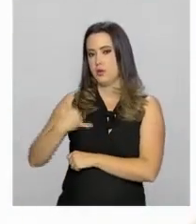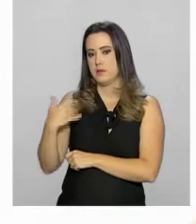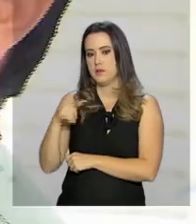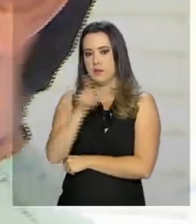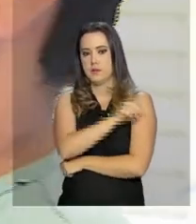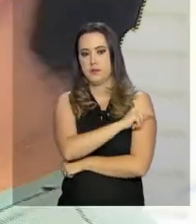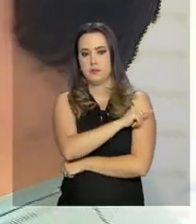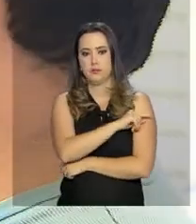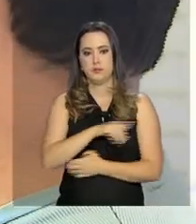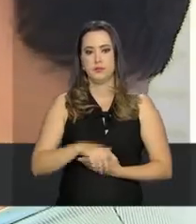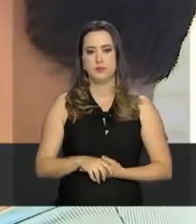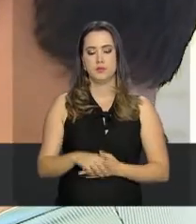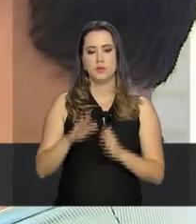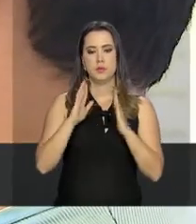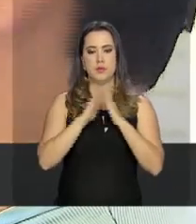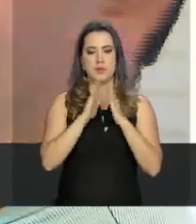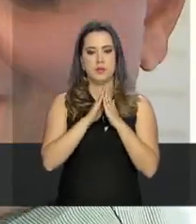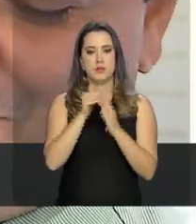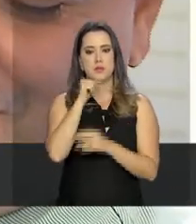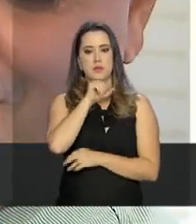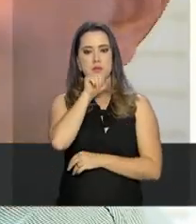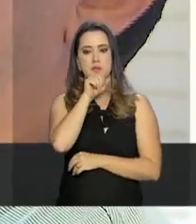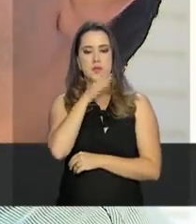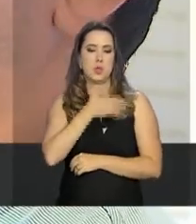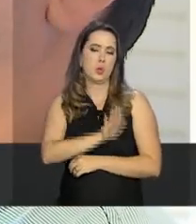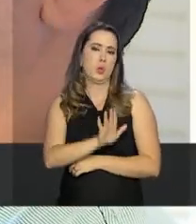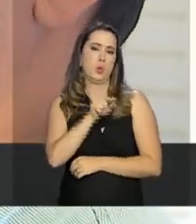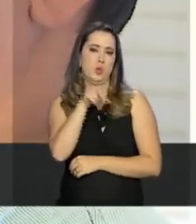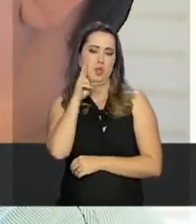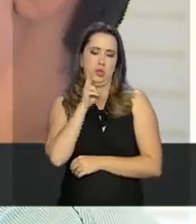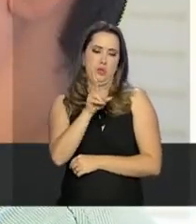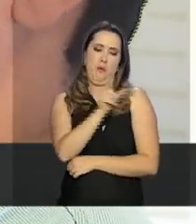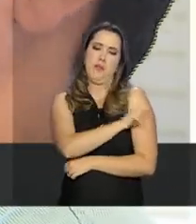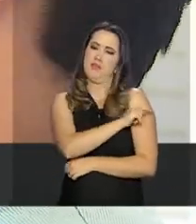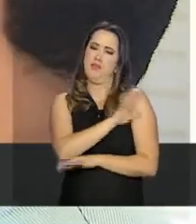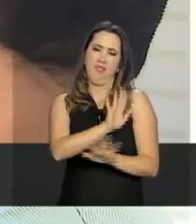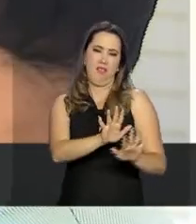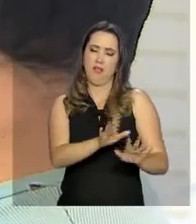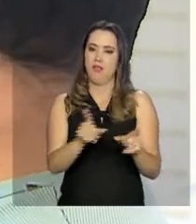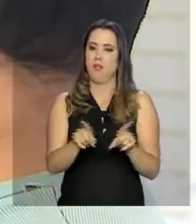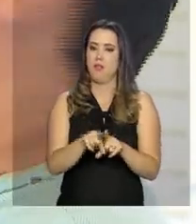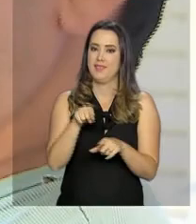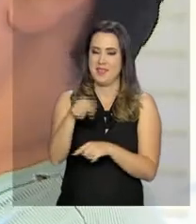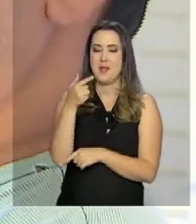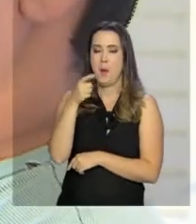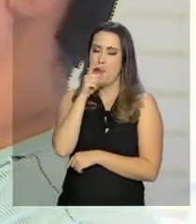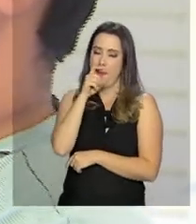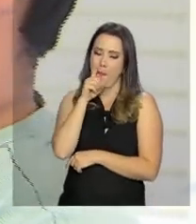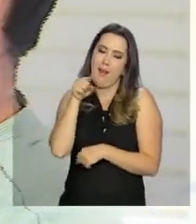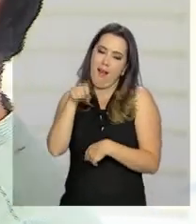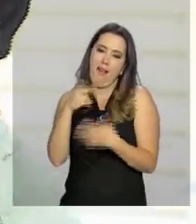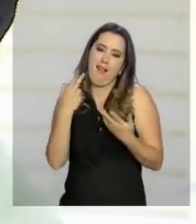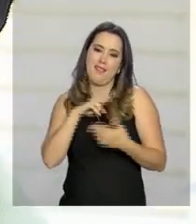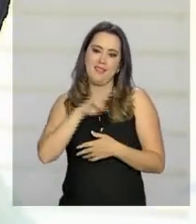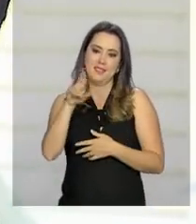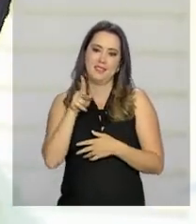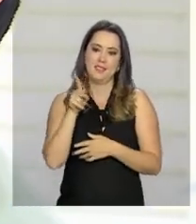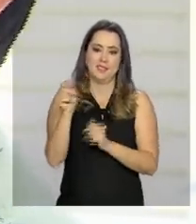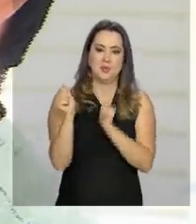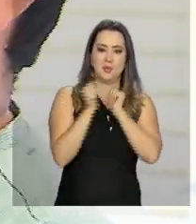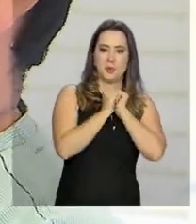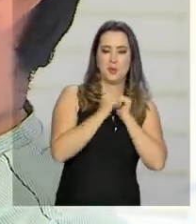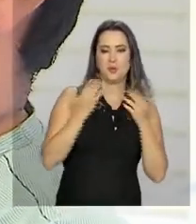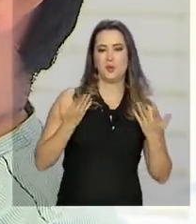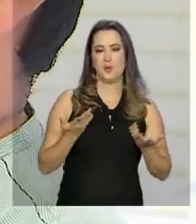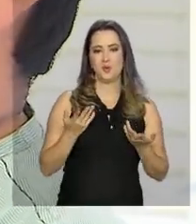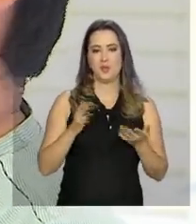brasília em casa a mãe não gosta muito de ver os pequenos tomando vacina mas aí eu sou responsável por sempre fazer